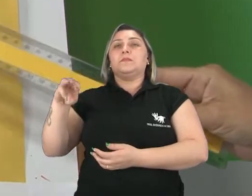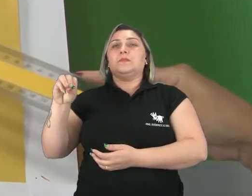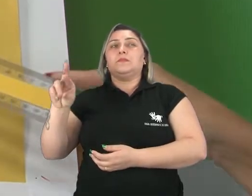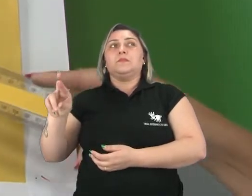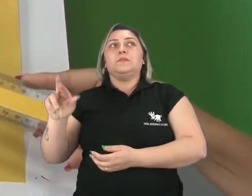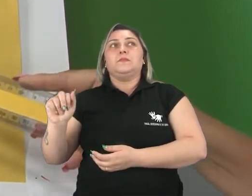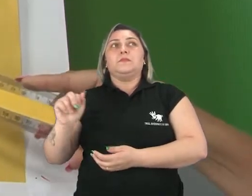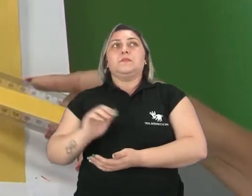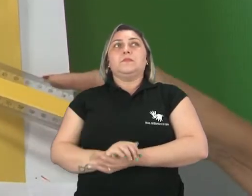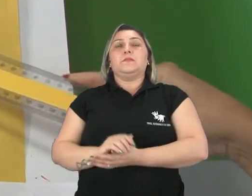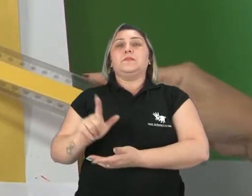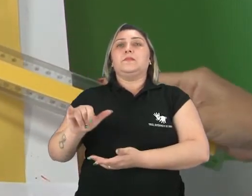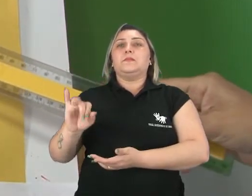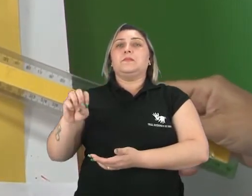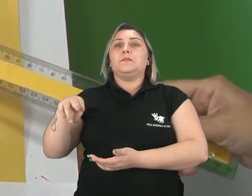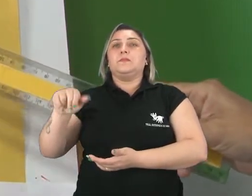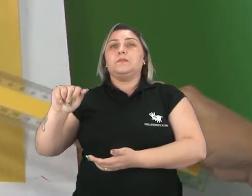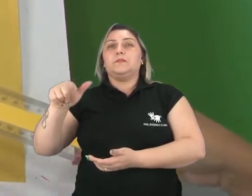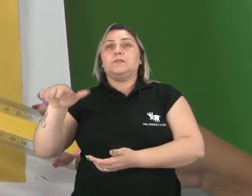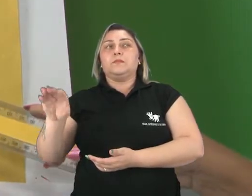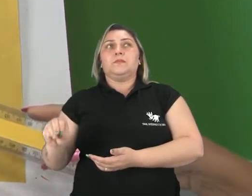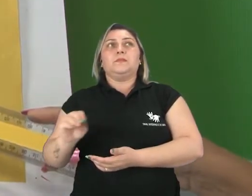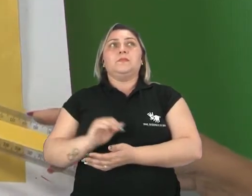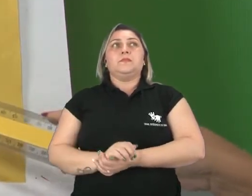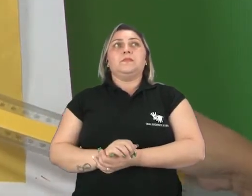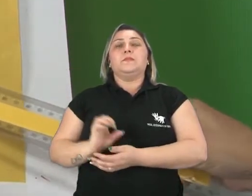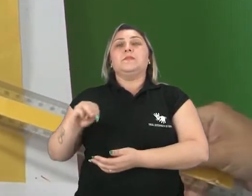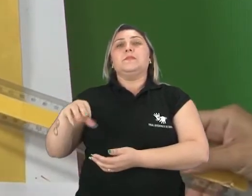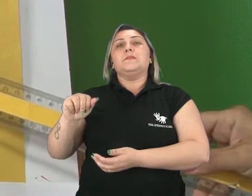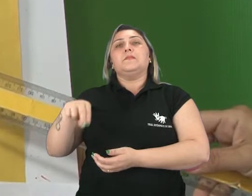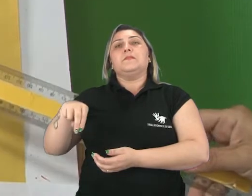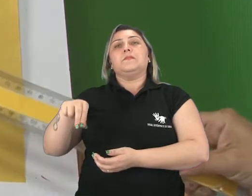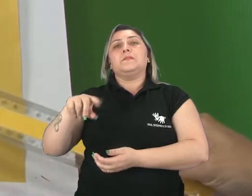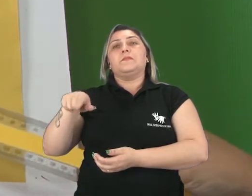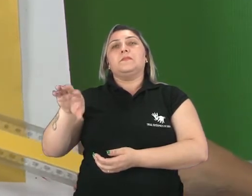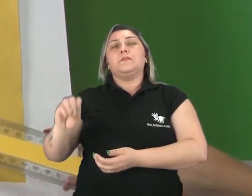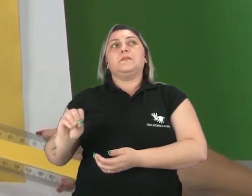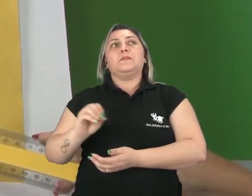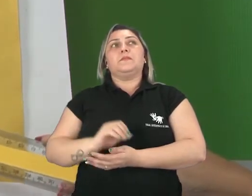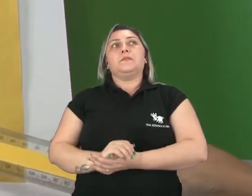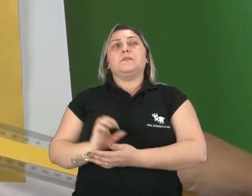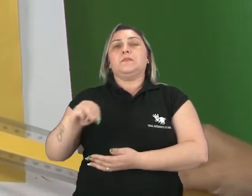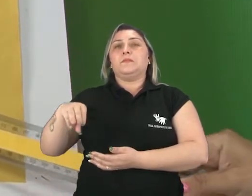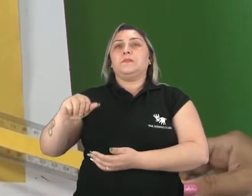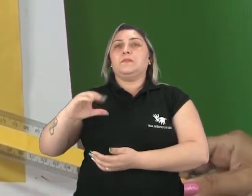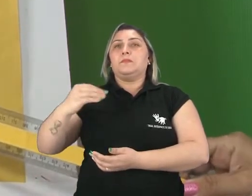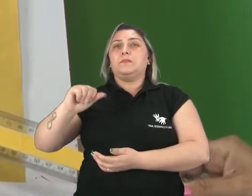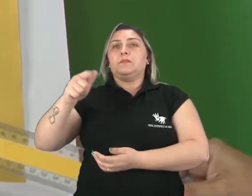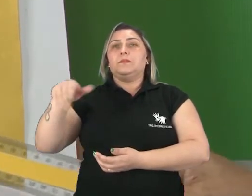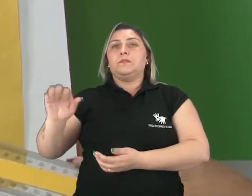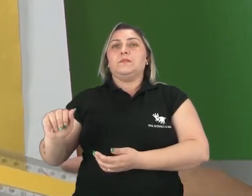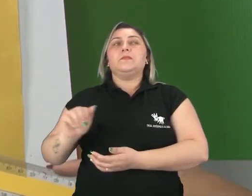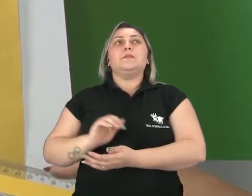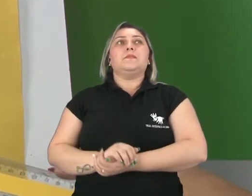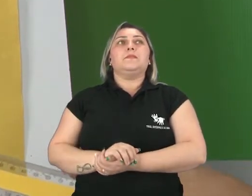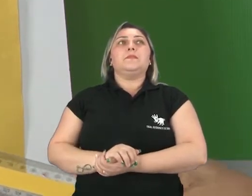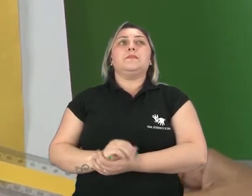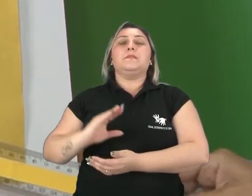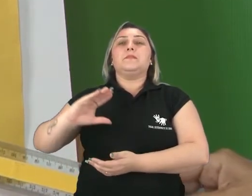amora limão mamão maçã